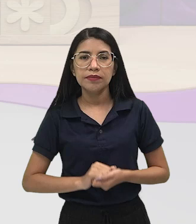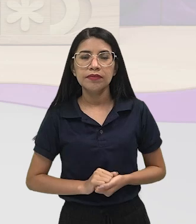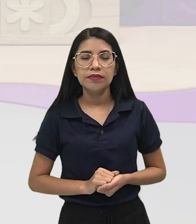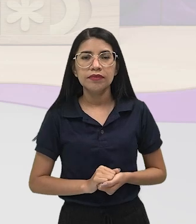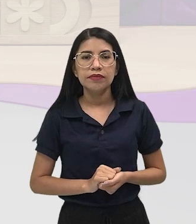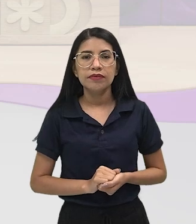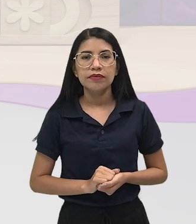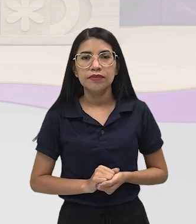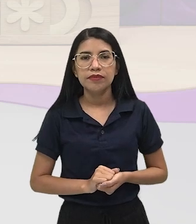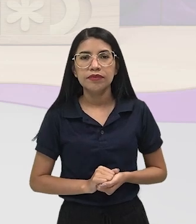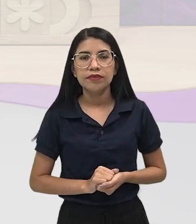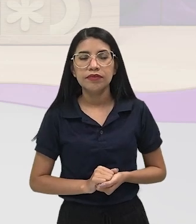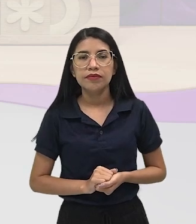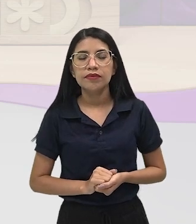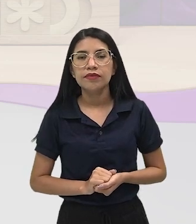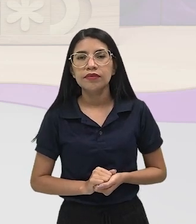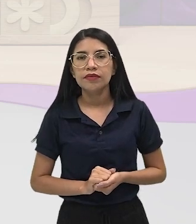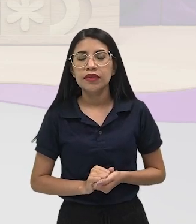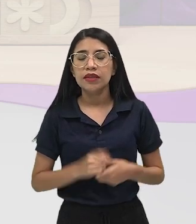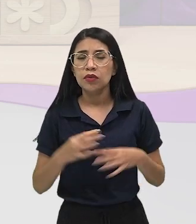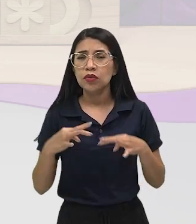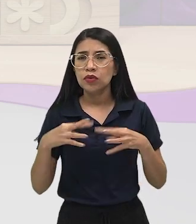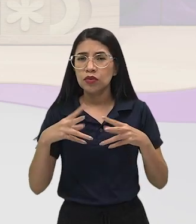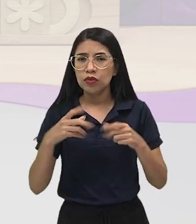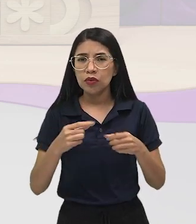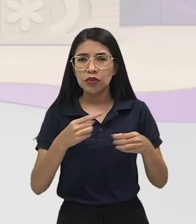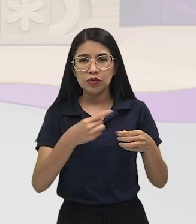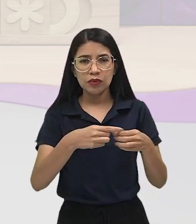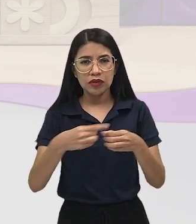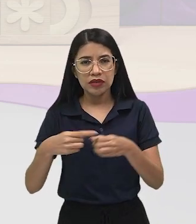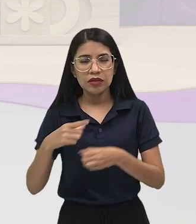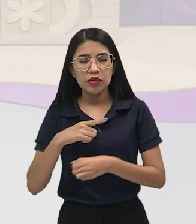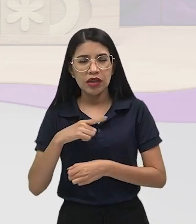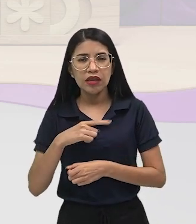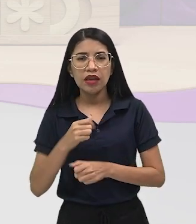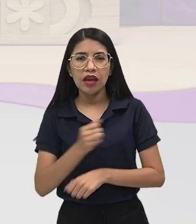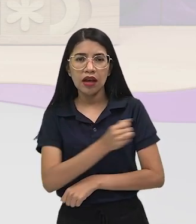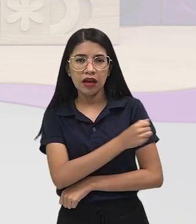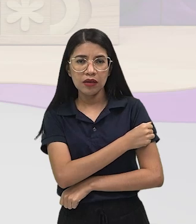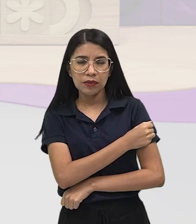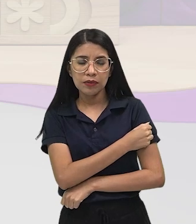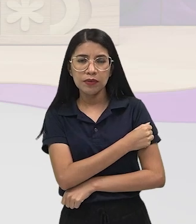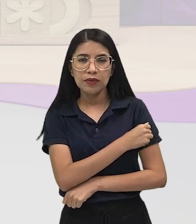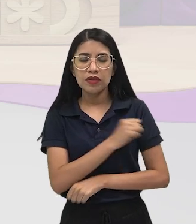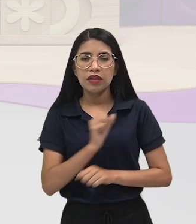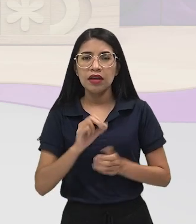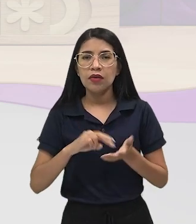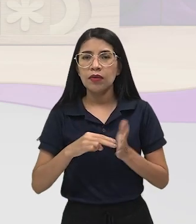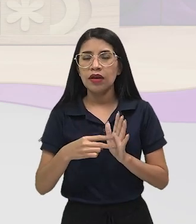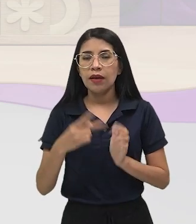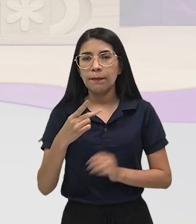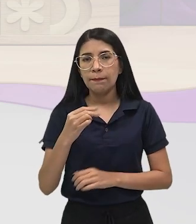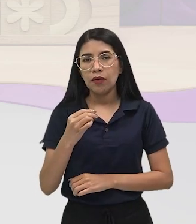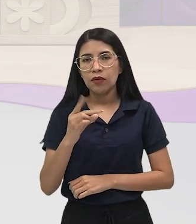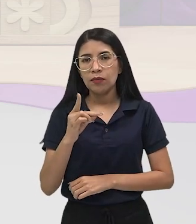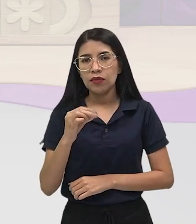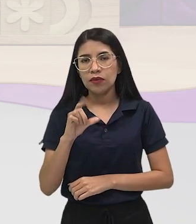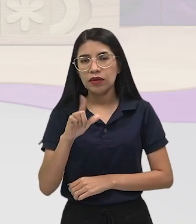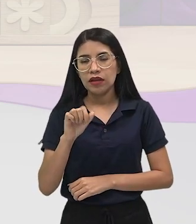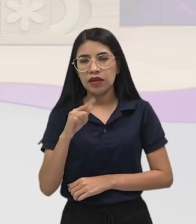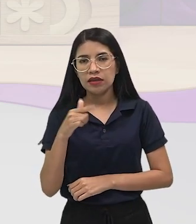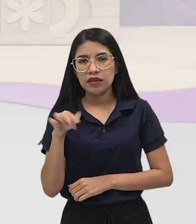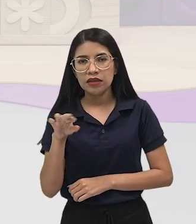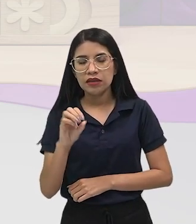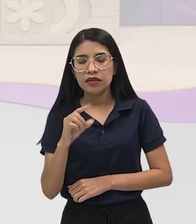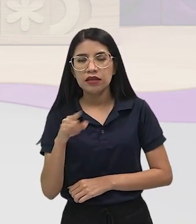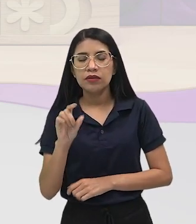Silves, Barcelos, ou seja, todos. A isso nós chamamos de população. Então, a população